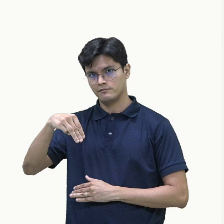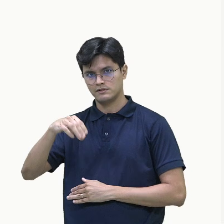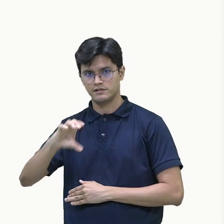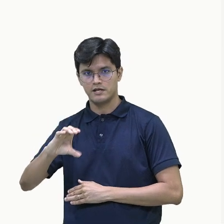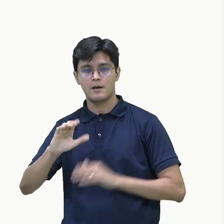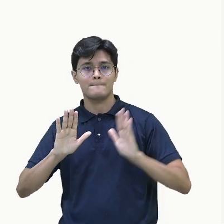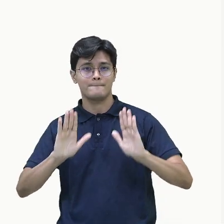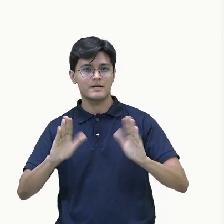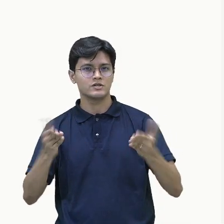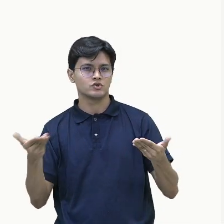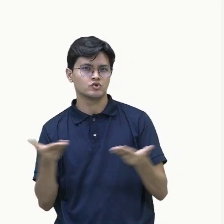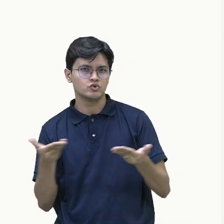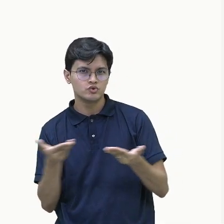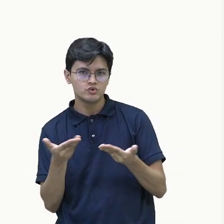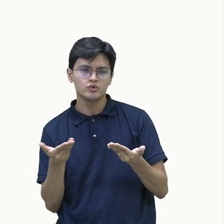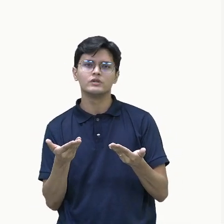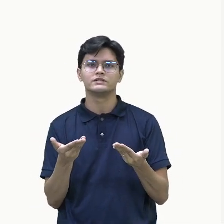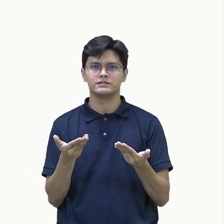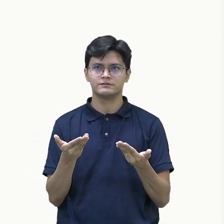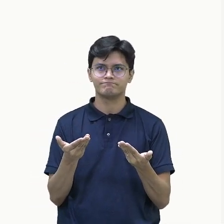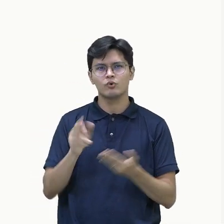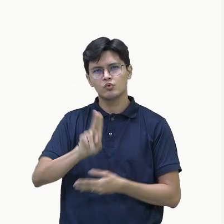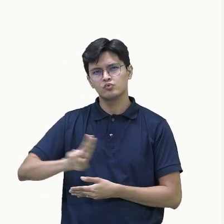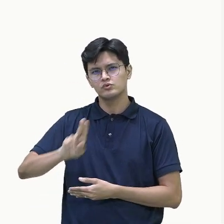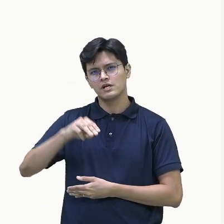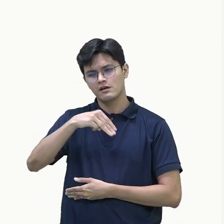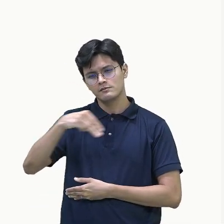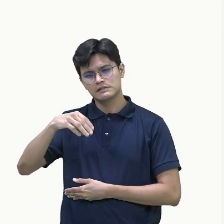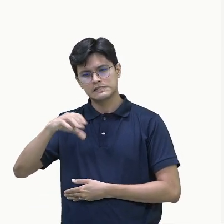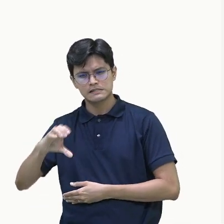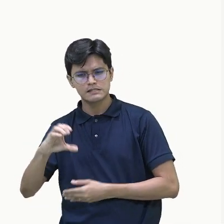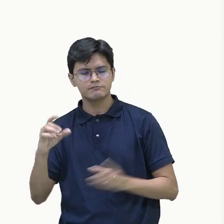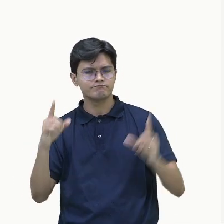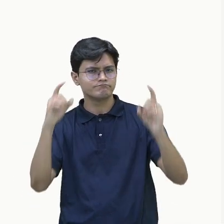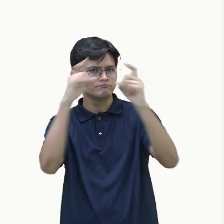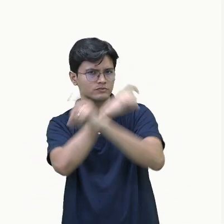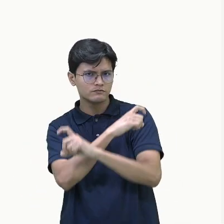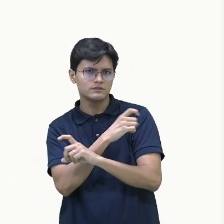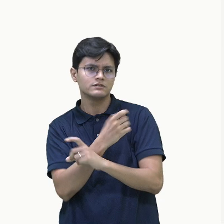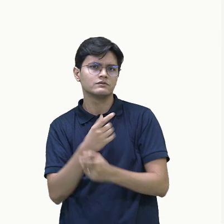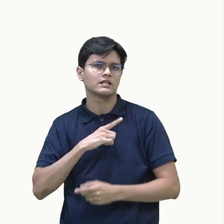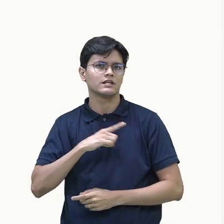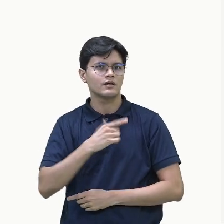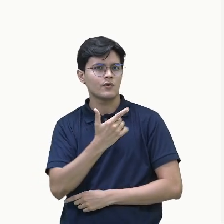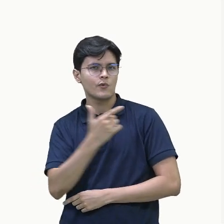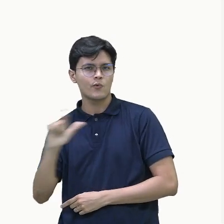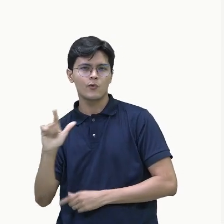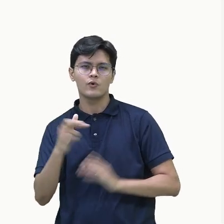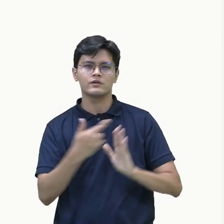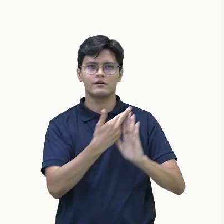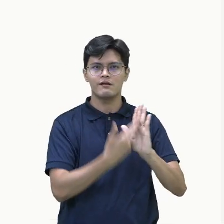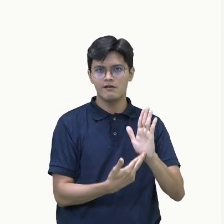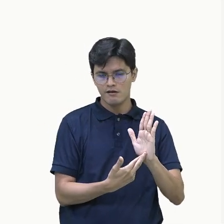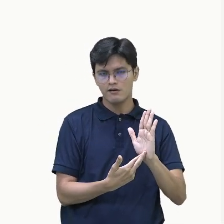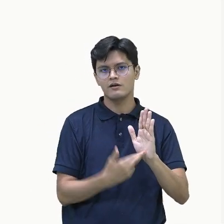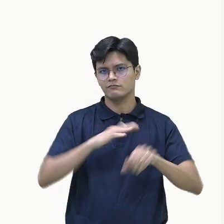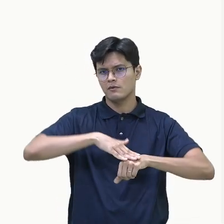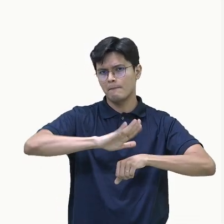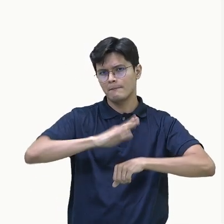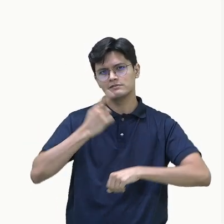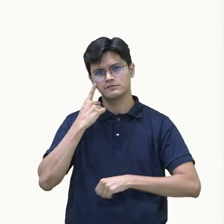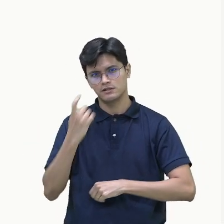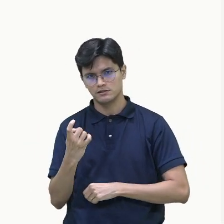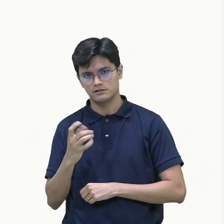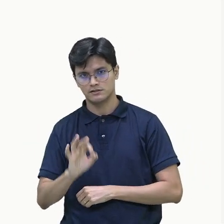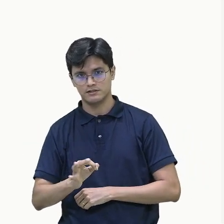a gente já quase não usa muito essa ideia do MMC, a gente usa uma outra regrinha que é um pouco mais interessante,